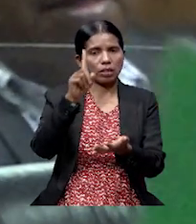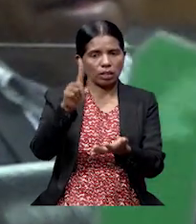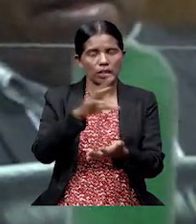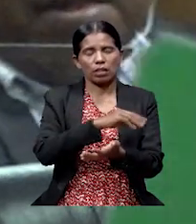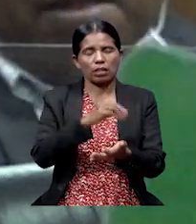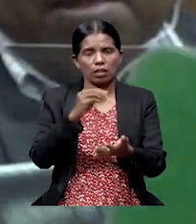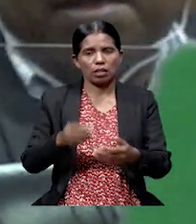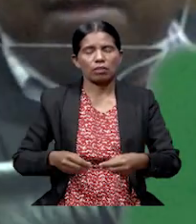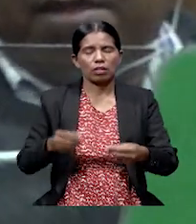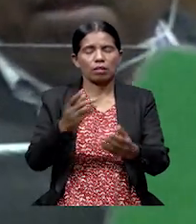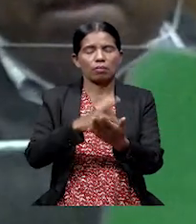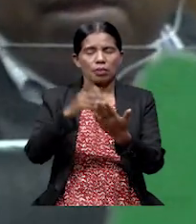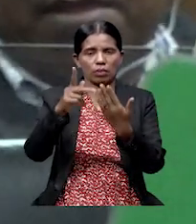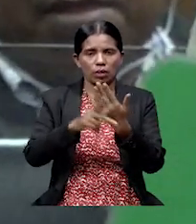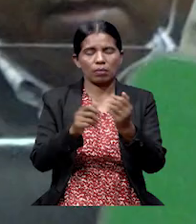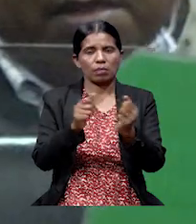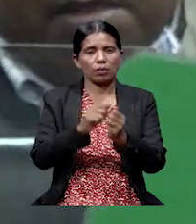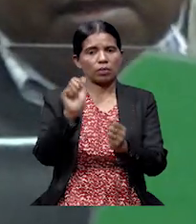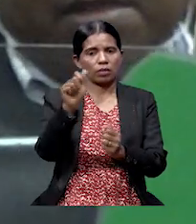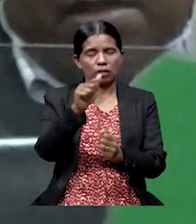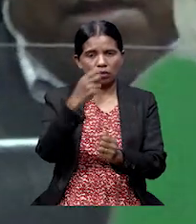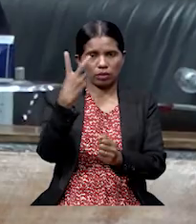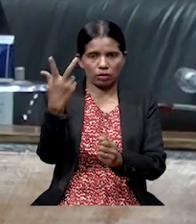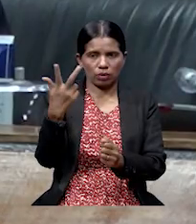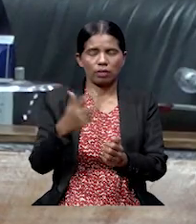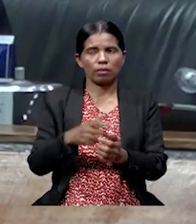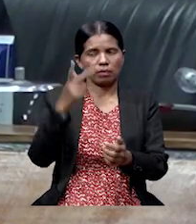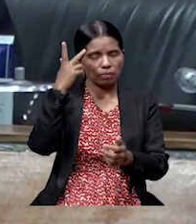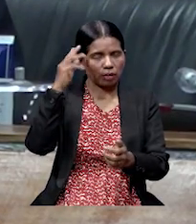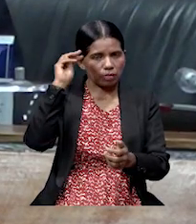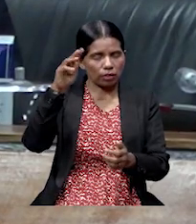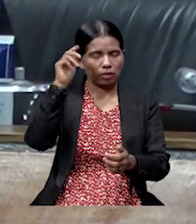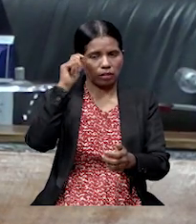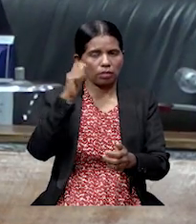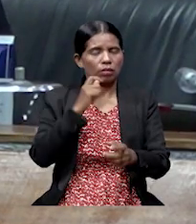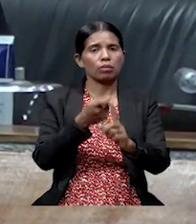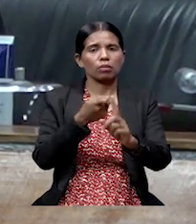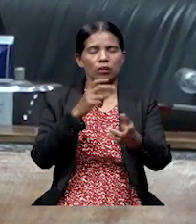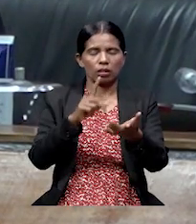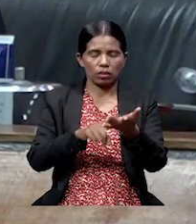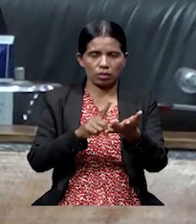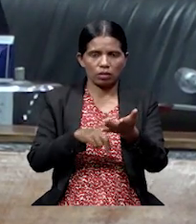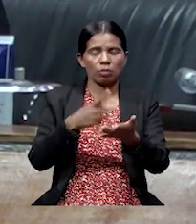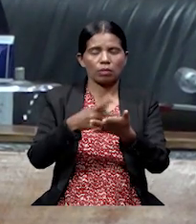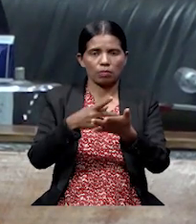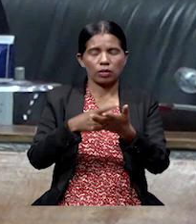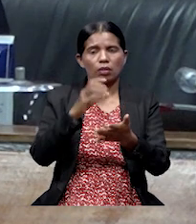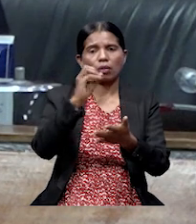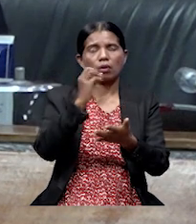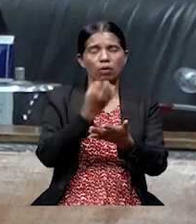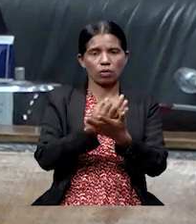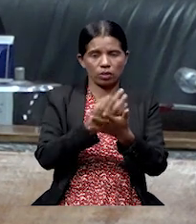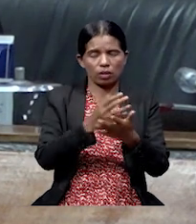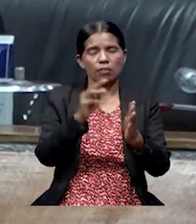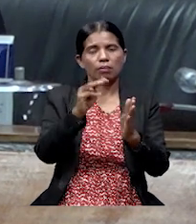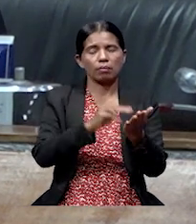medida ka programa sanulu resintolu. Primeiro-ministro Taur Matanruak li husi discussão proposta orçamento retificativo. E